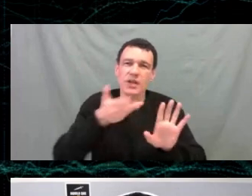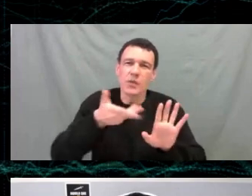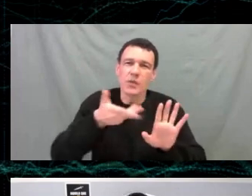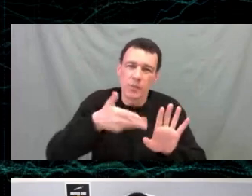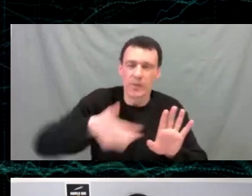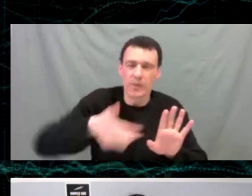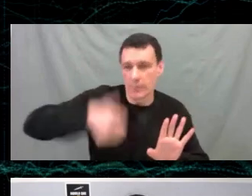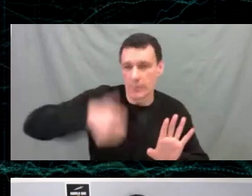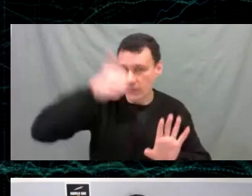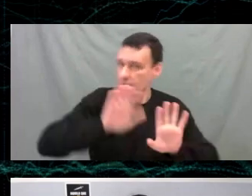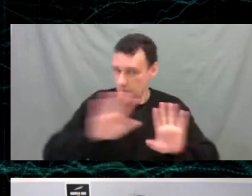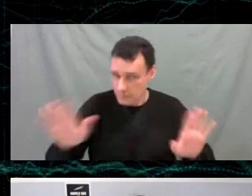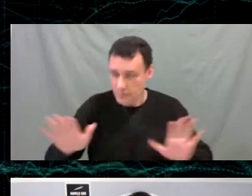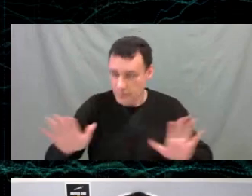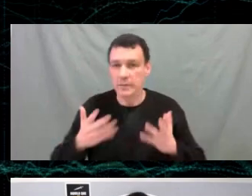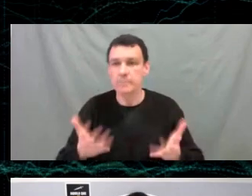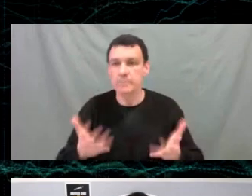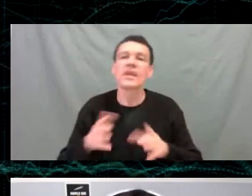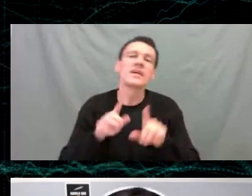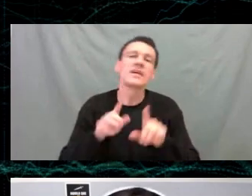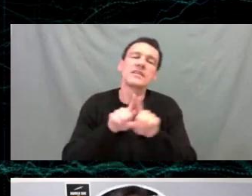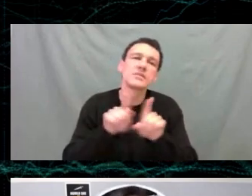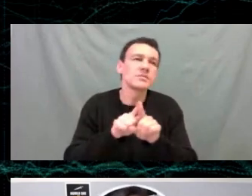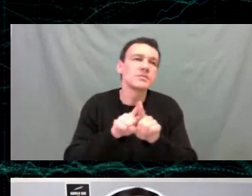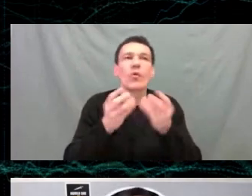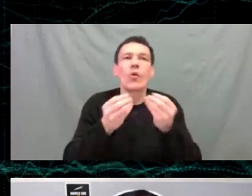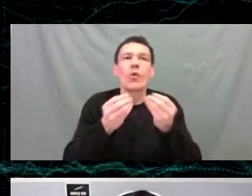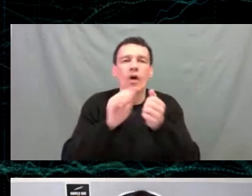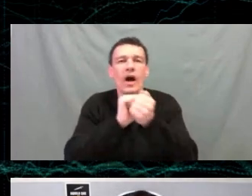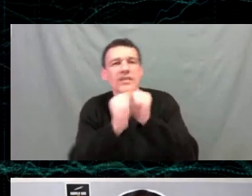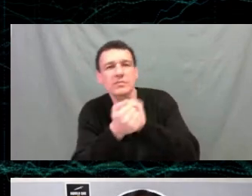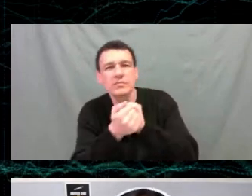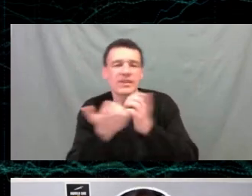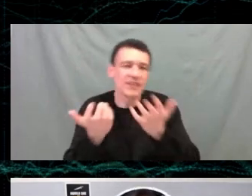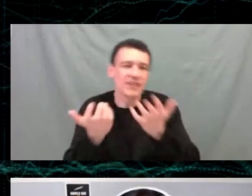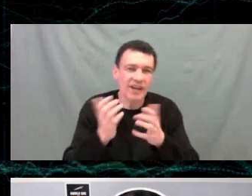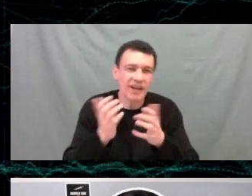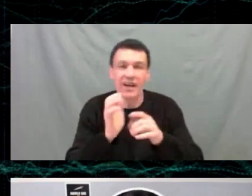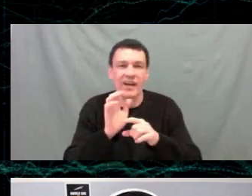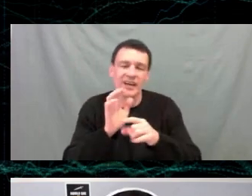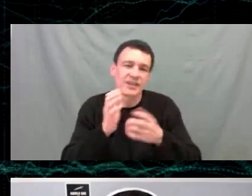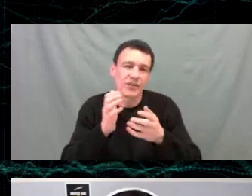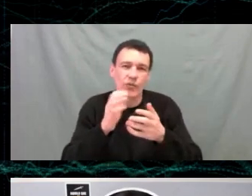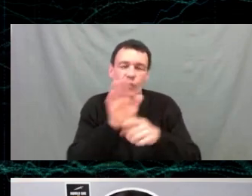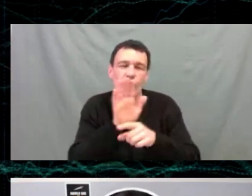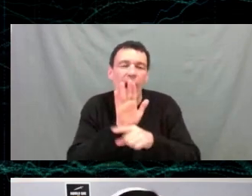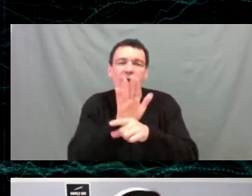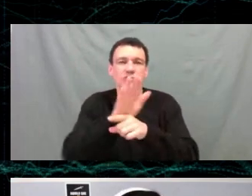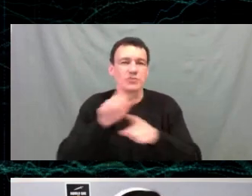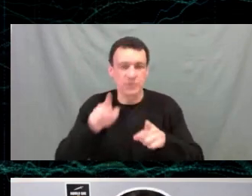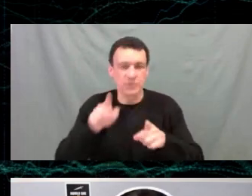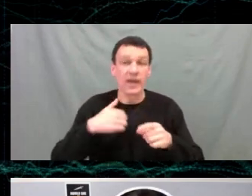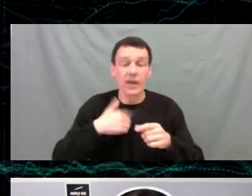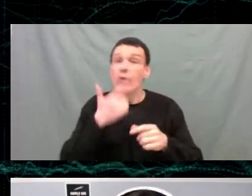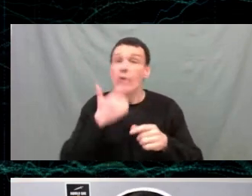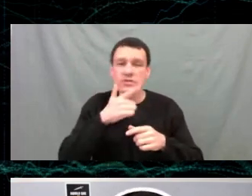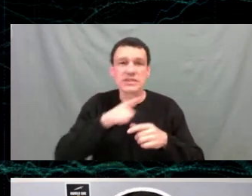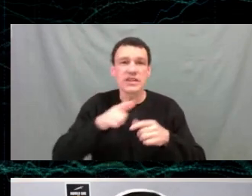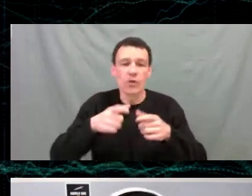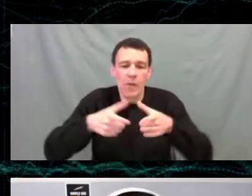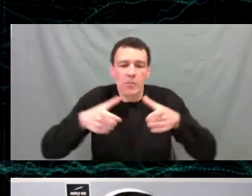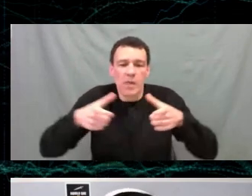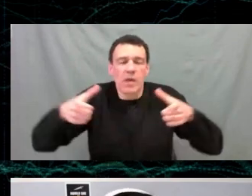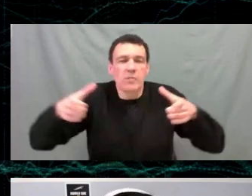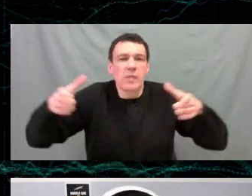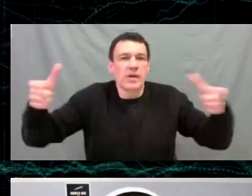ser, como posso dizer, mais adequado para que eu dê continuidade, para que eu escale, para que eu tenha tudo muito bem